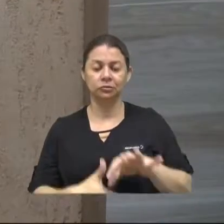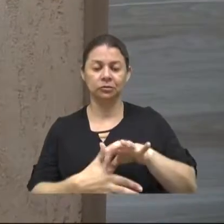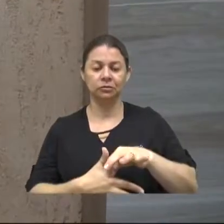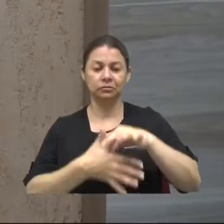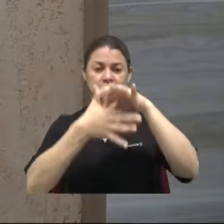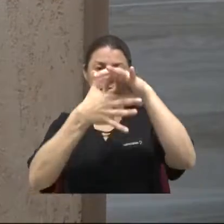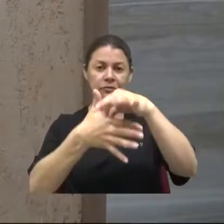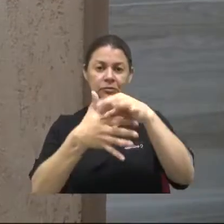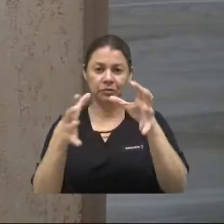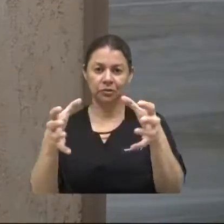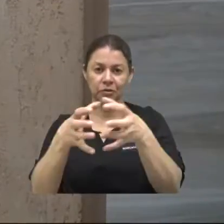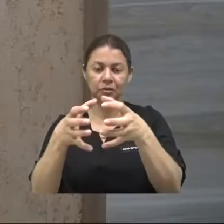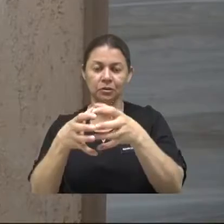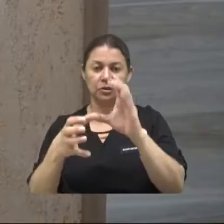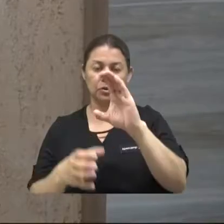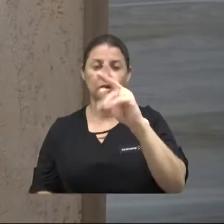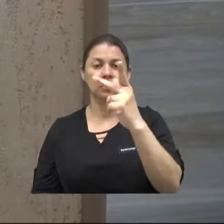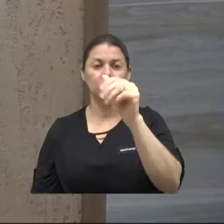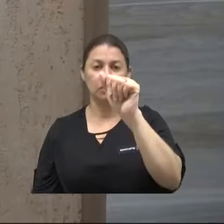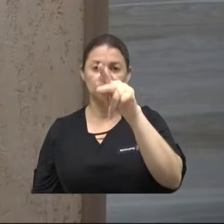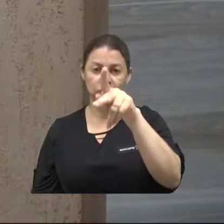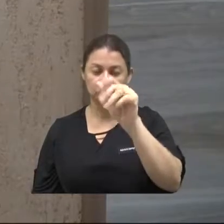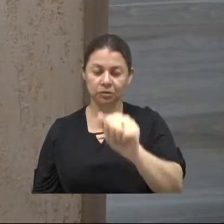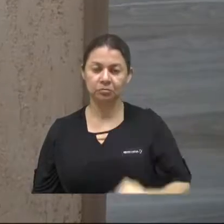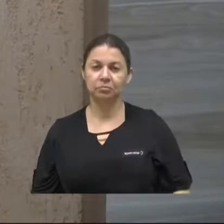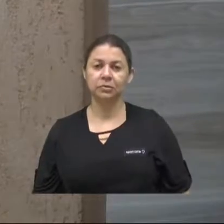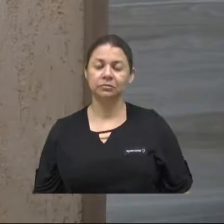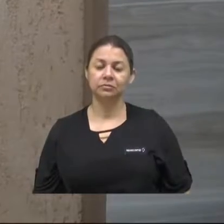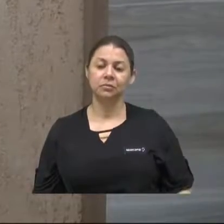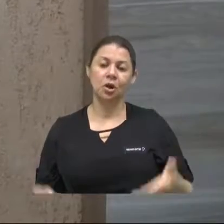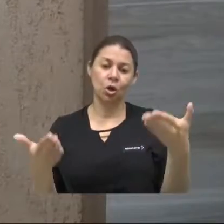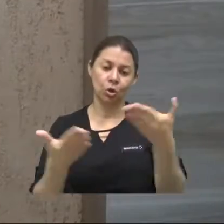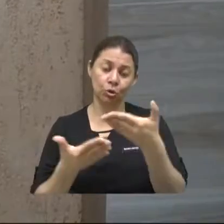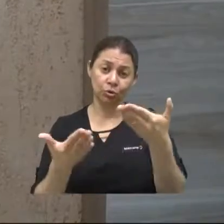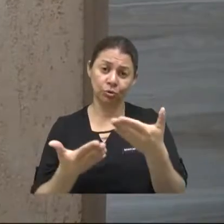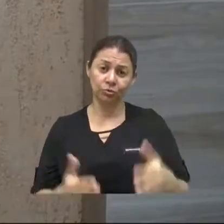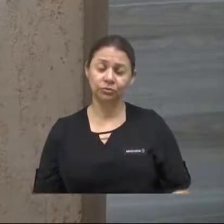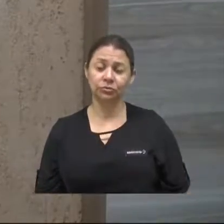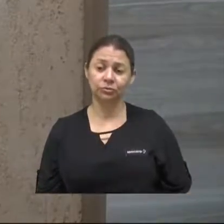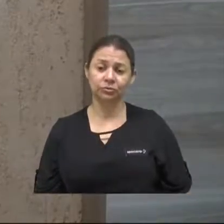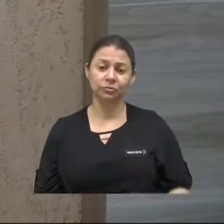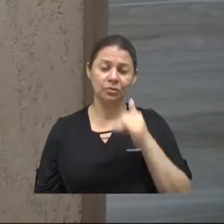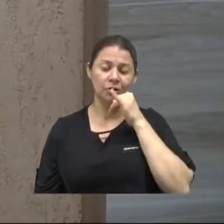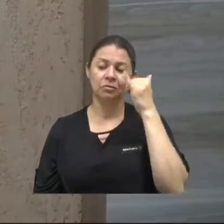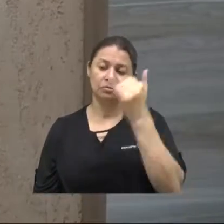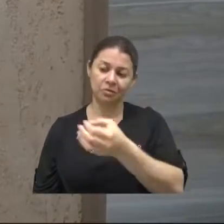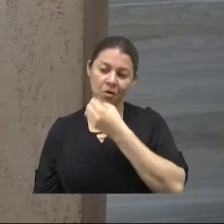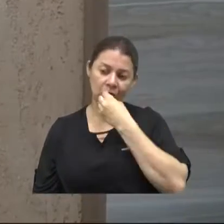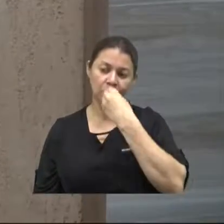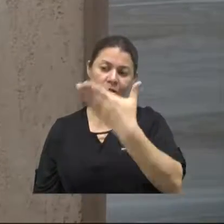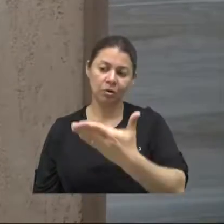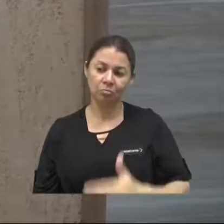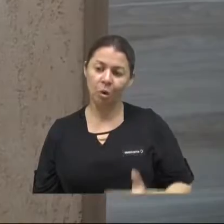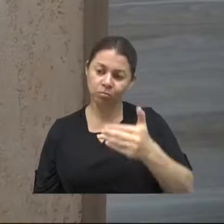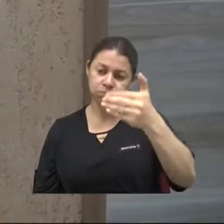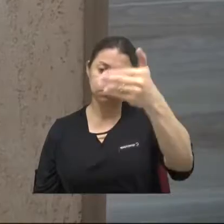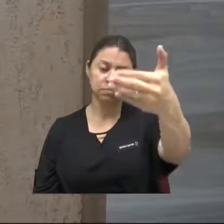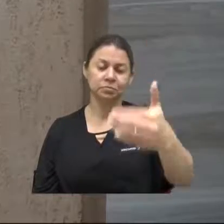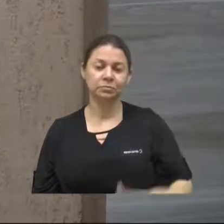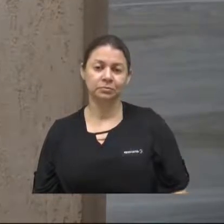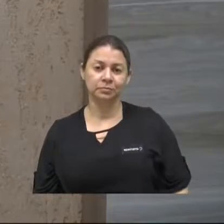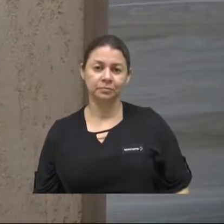e desejo que esta mesa ela seja bem-aventurada. Mas eu não posso deixar de